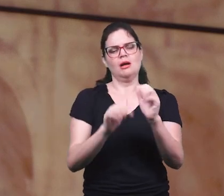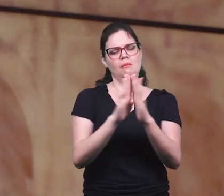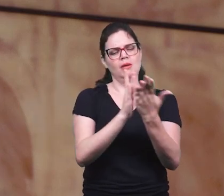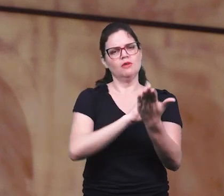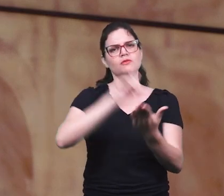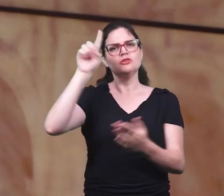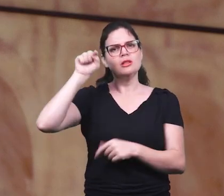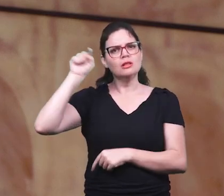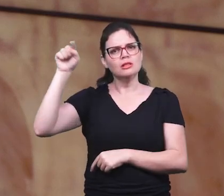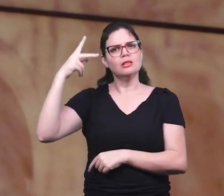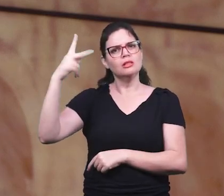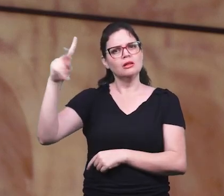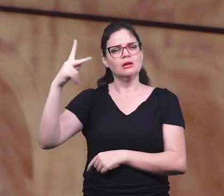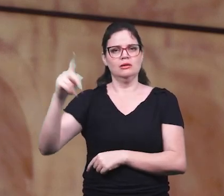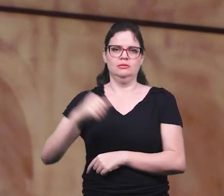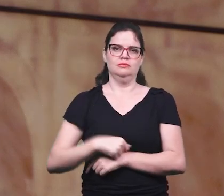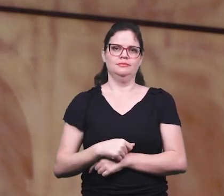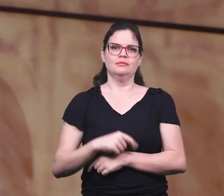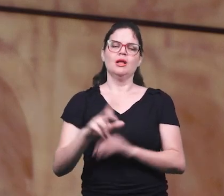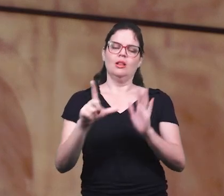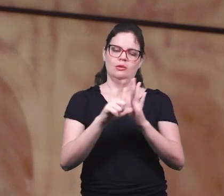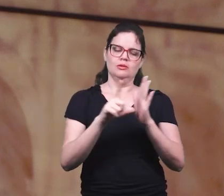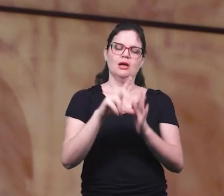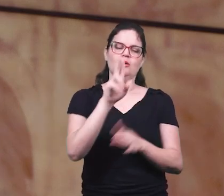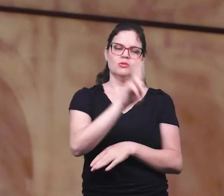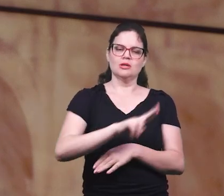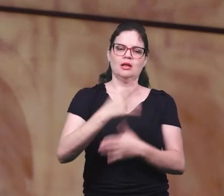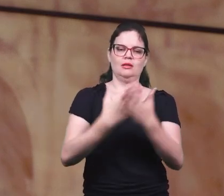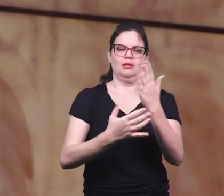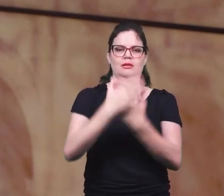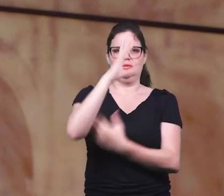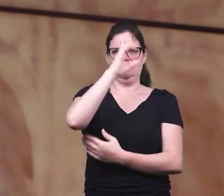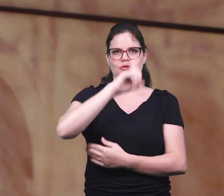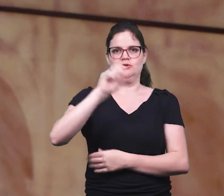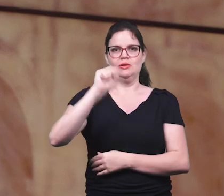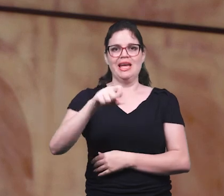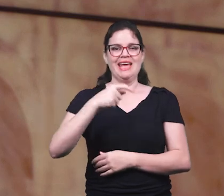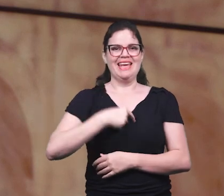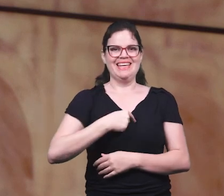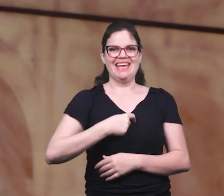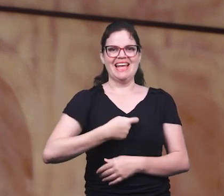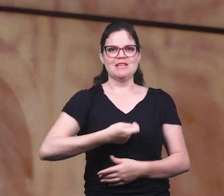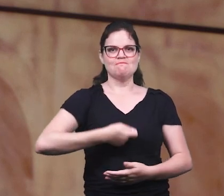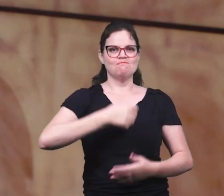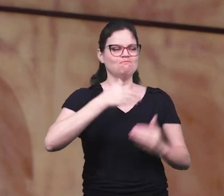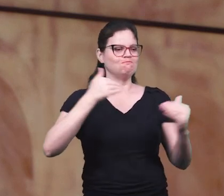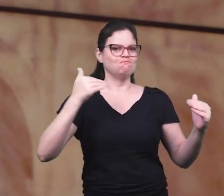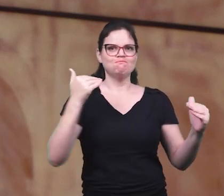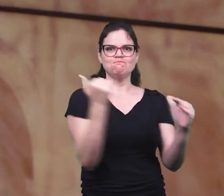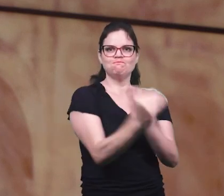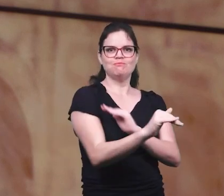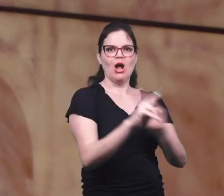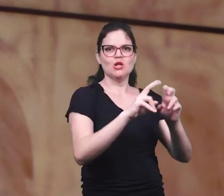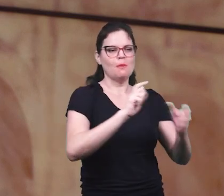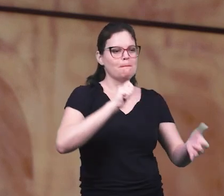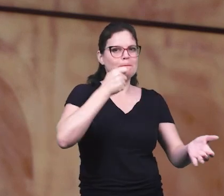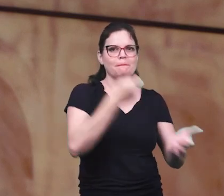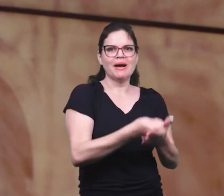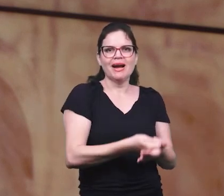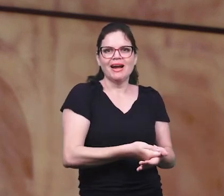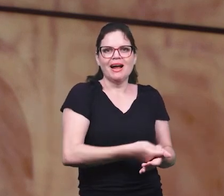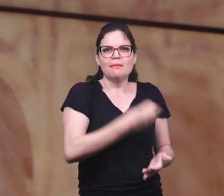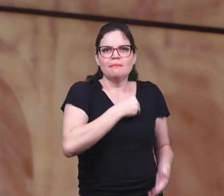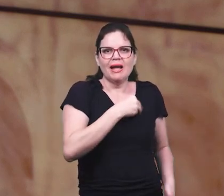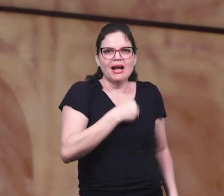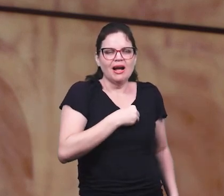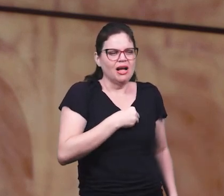Então, ele foi muito usado, e na questão das indulgências, onde ele combateu fortemente a indulgência, porque ele